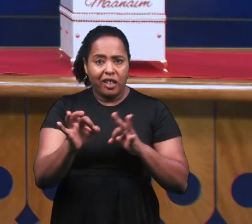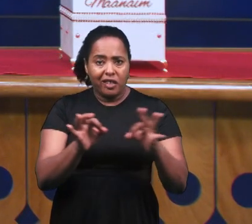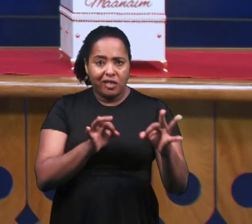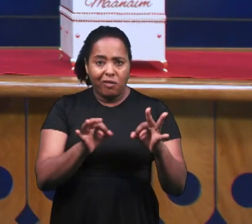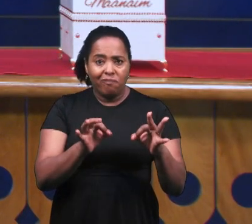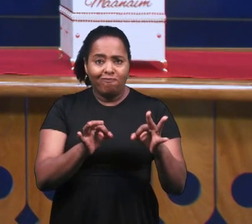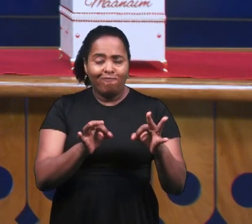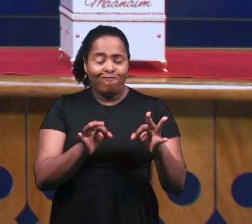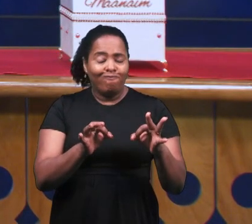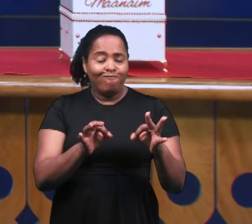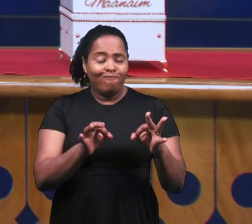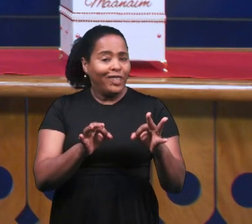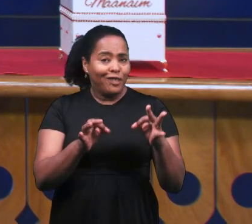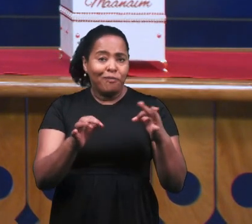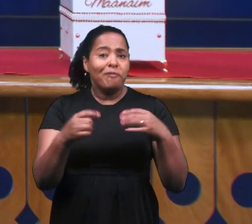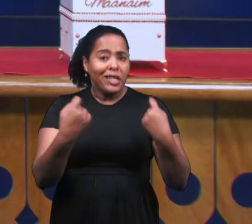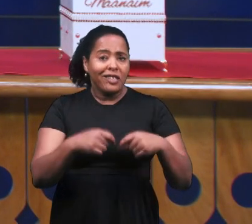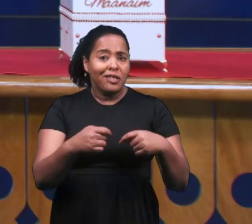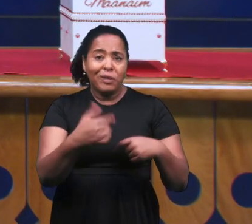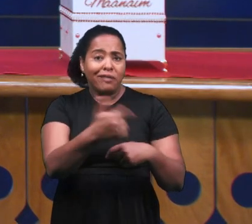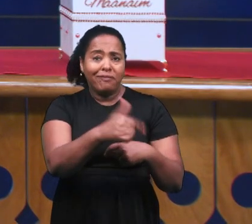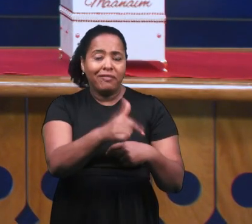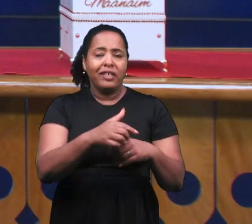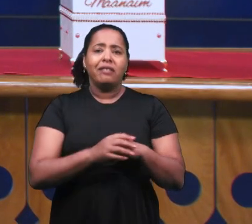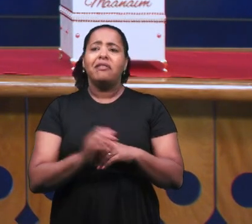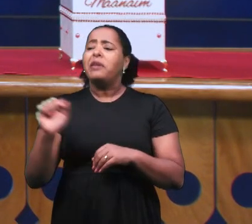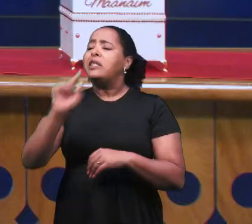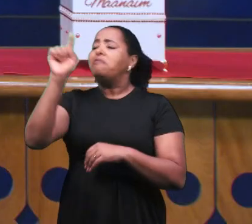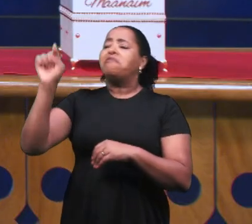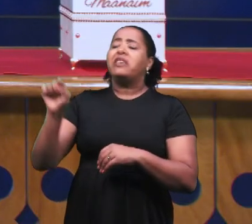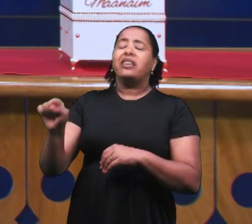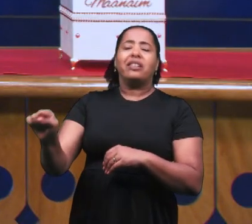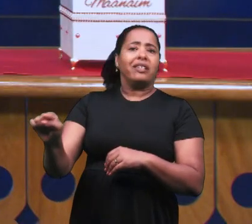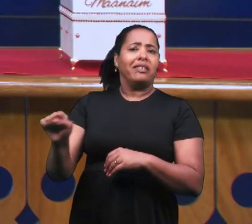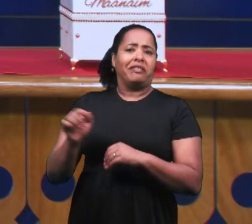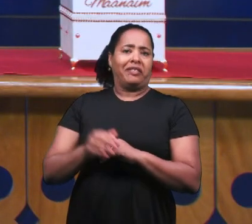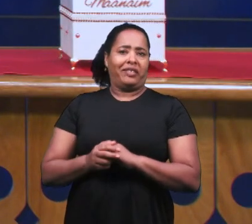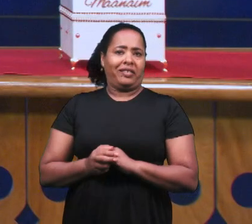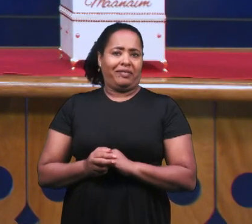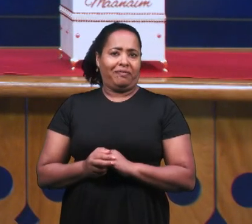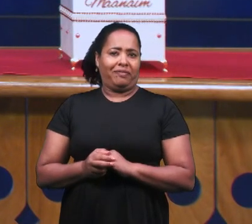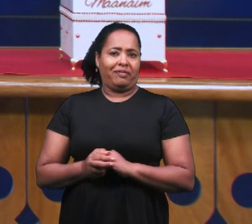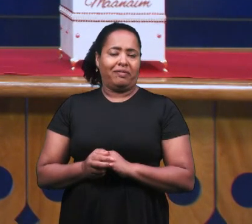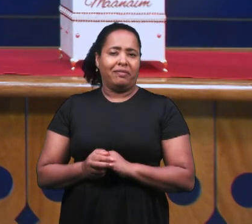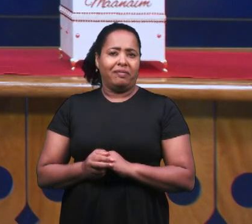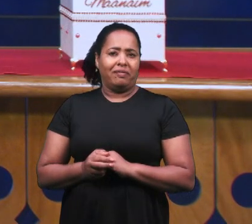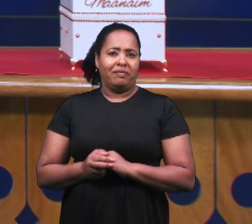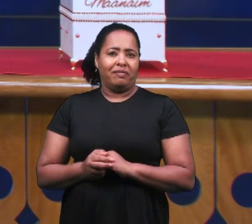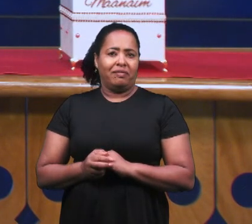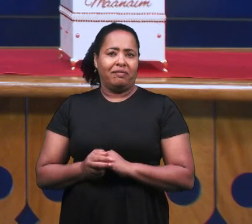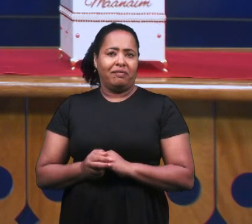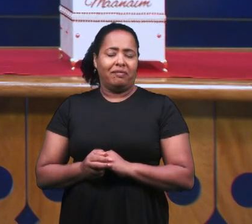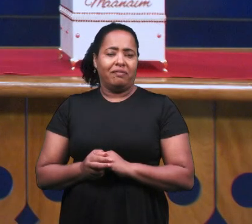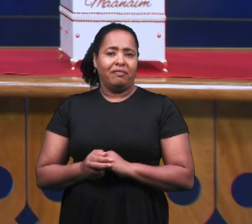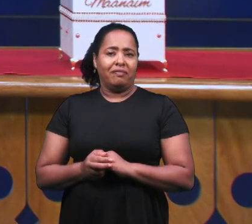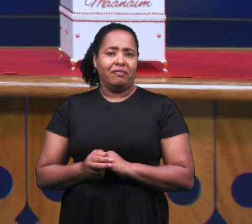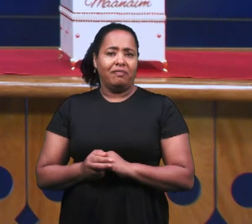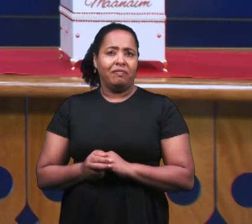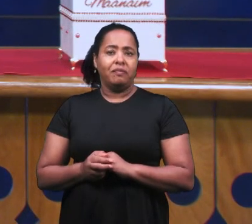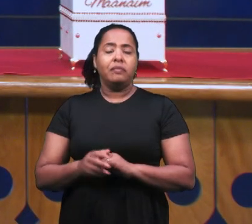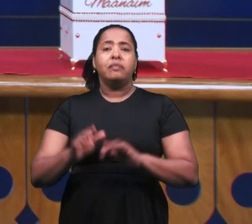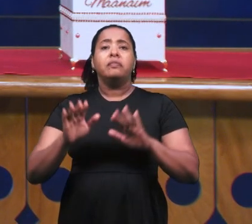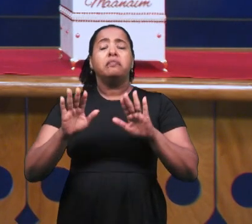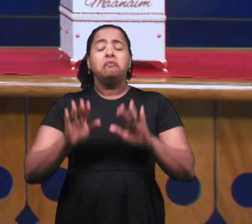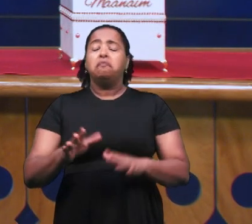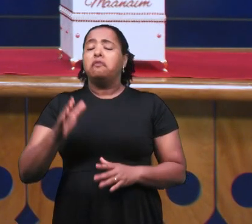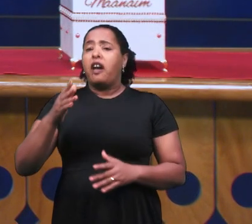desorganizado. Mas vamos lá. Quem são eles? Então, quem inventa as coisas? Eu perdi a